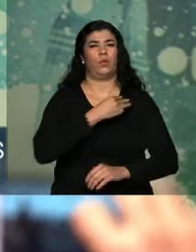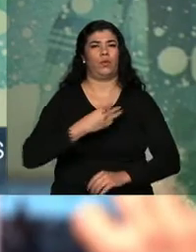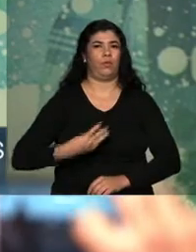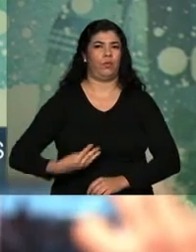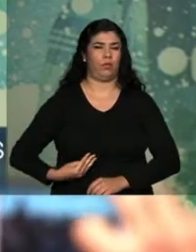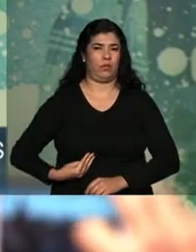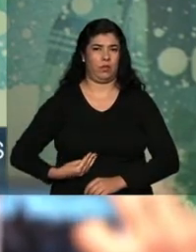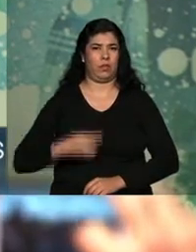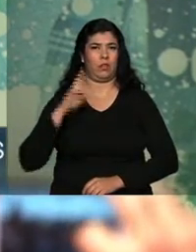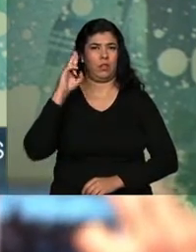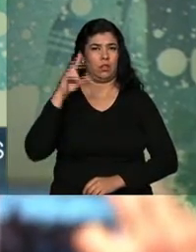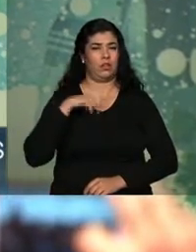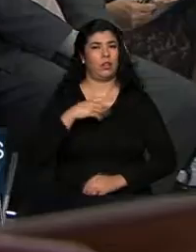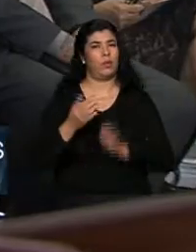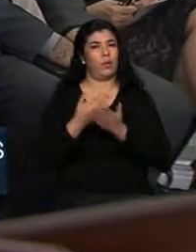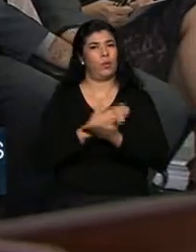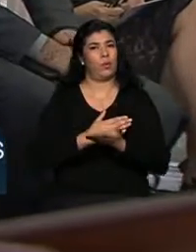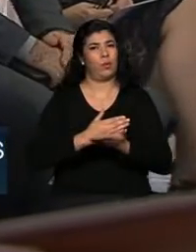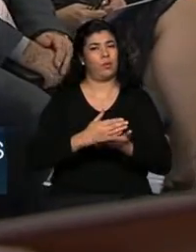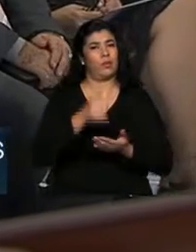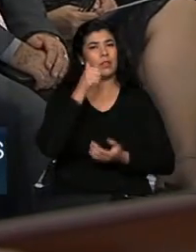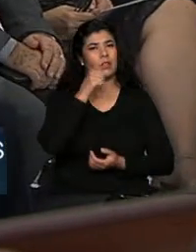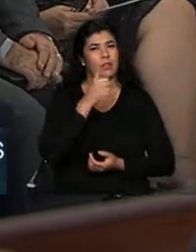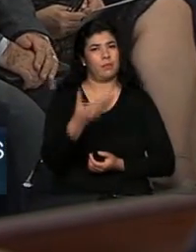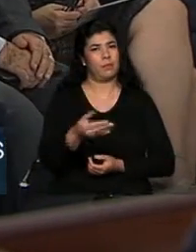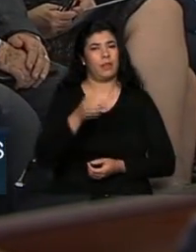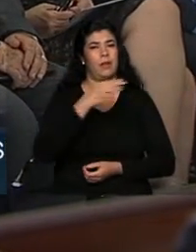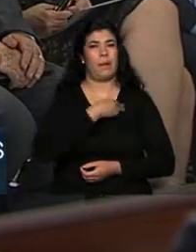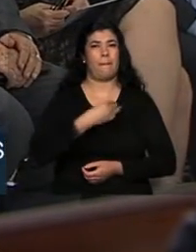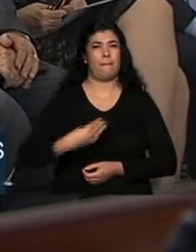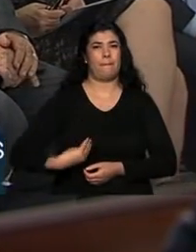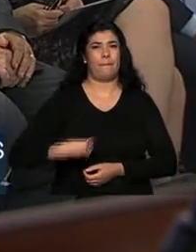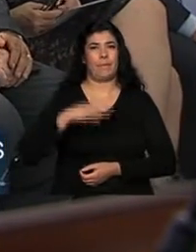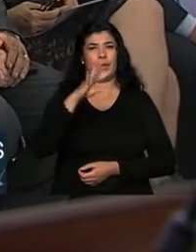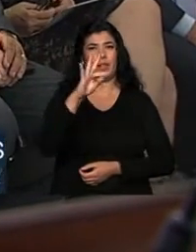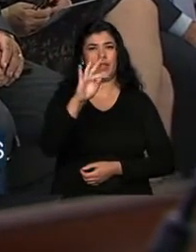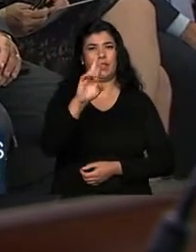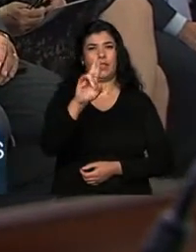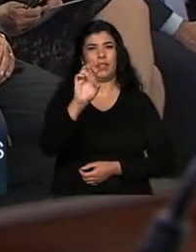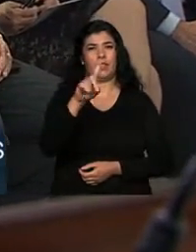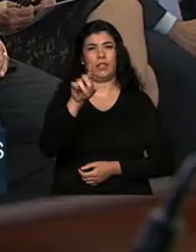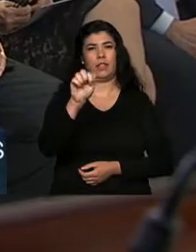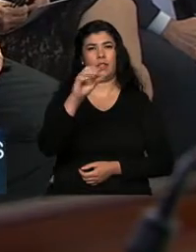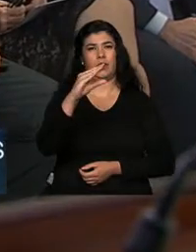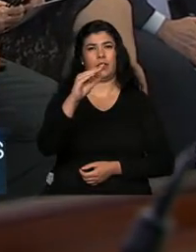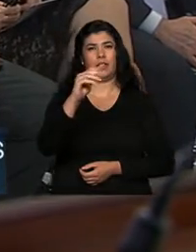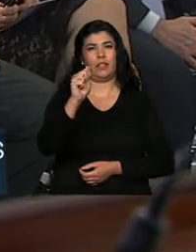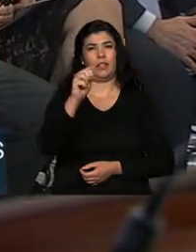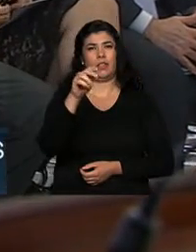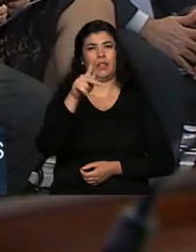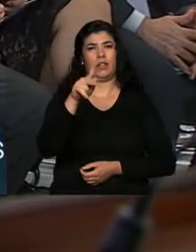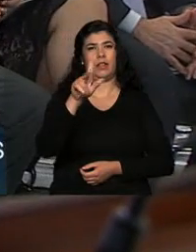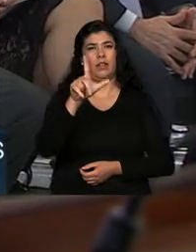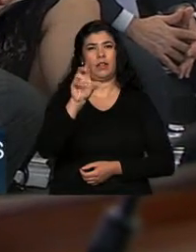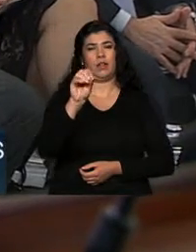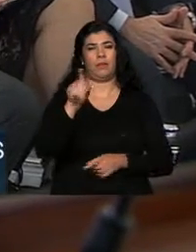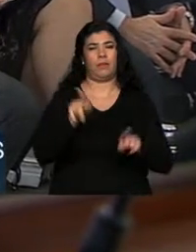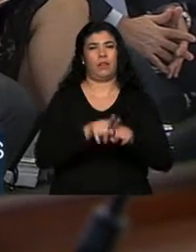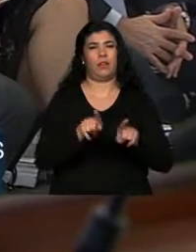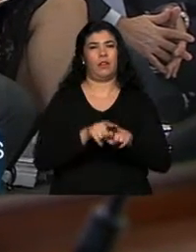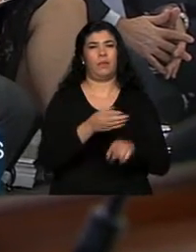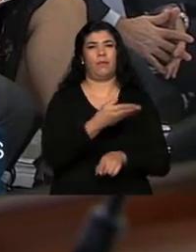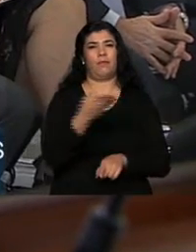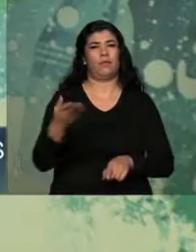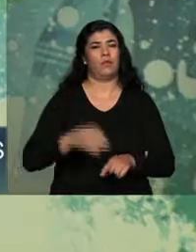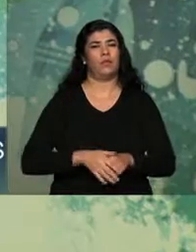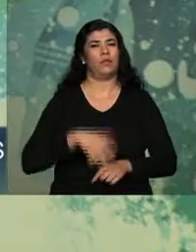a partir da ministra Tereza Campelo, que é nossa parceira também. Queria cumprimentar todos os parlamentares da Frente